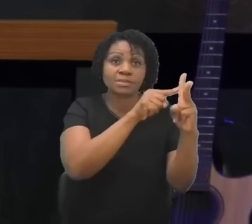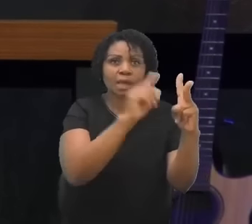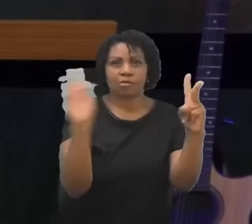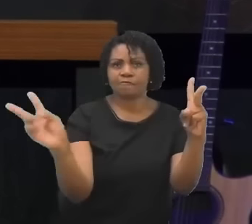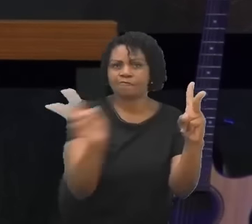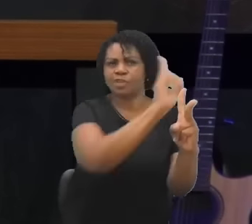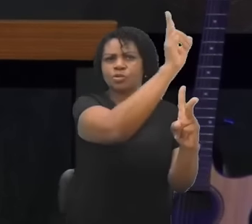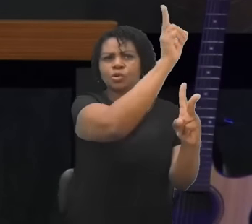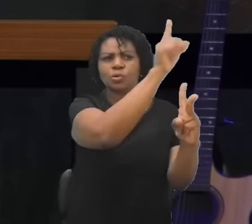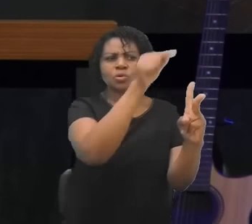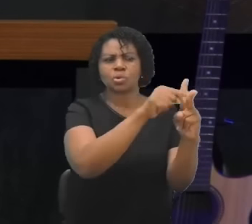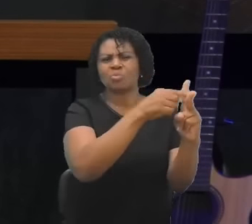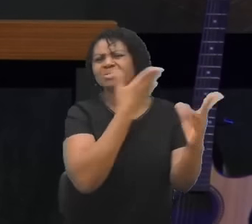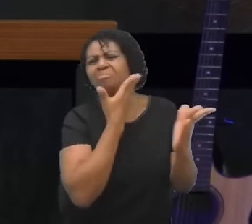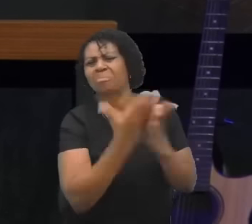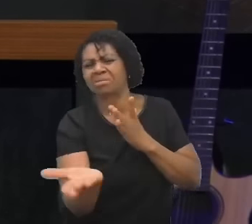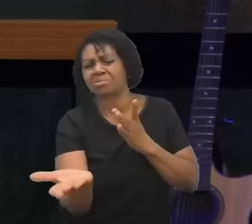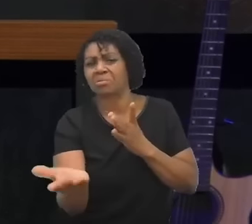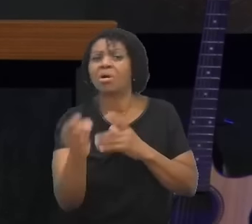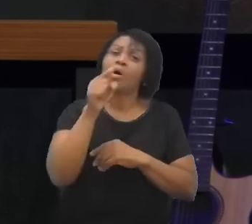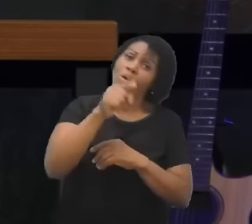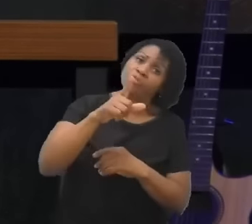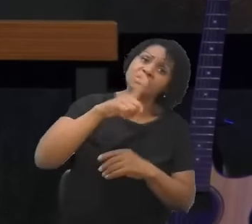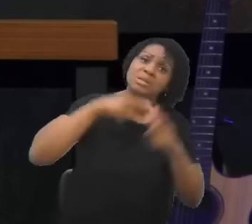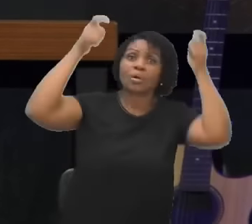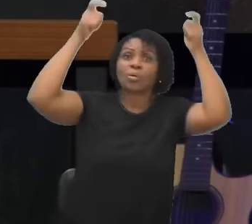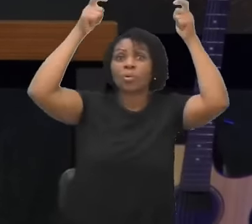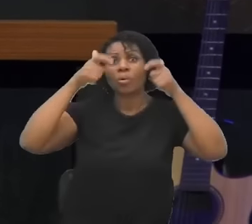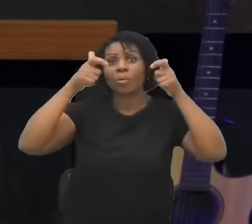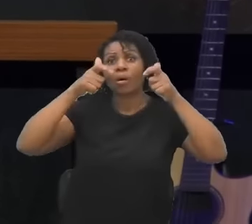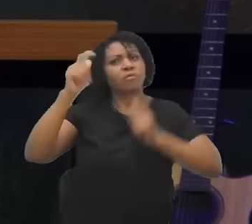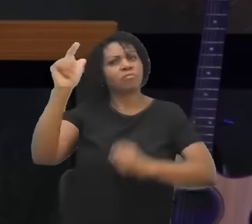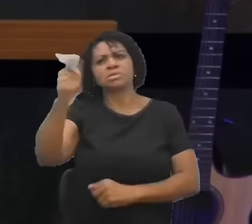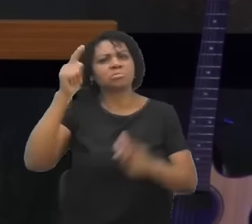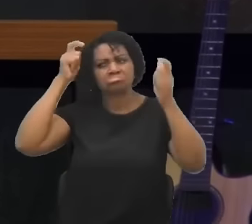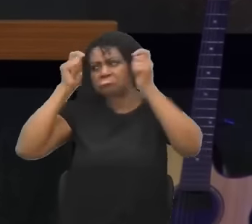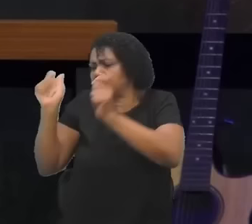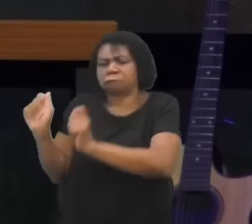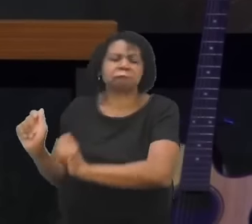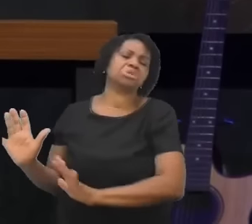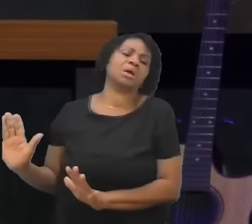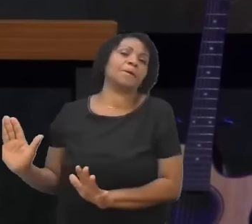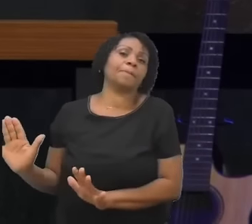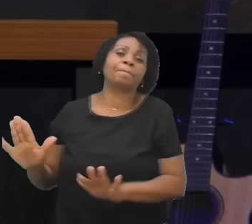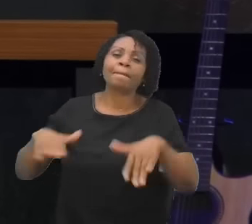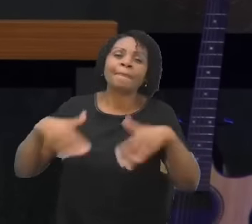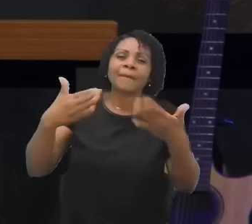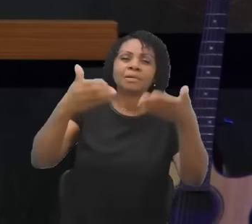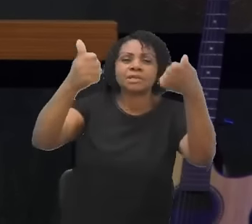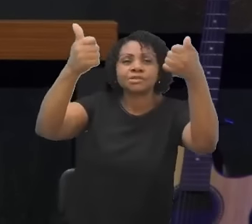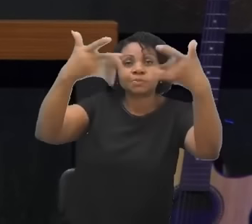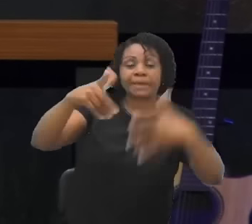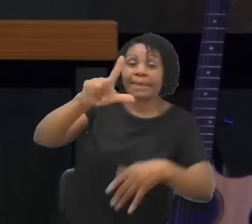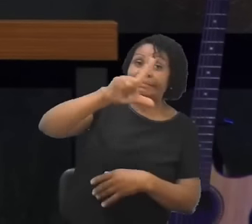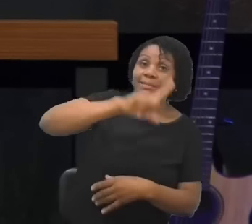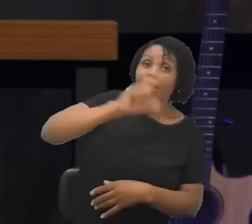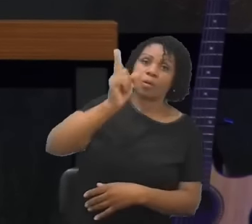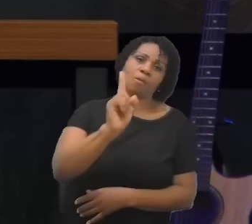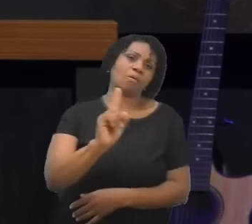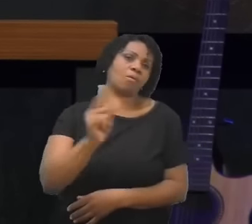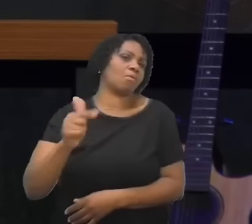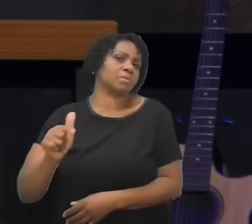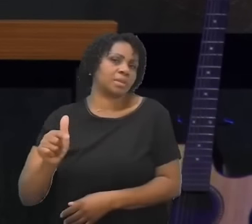ou você é um vencedor. Ou você tem coroa ou você não tem coroa. E aí, quando a gente fala de ter ou não ter